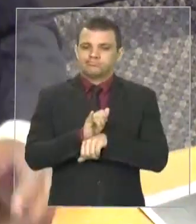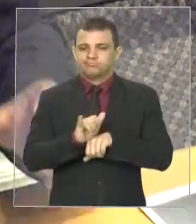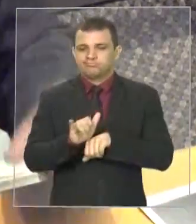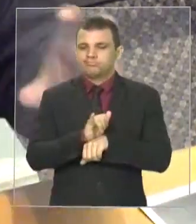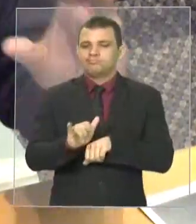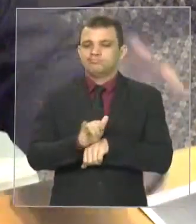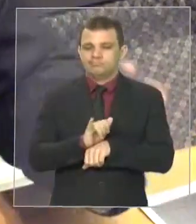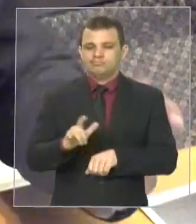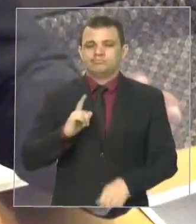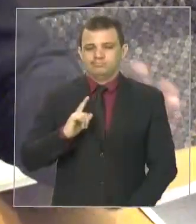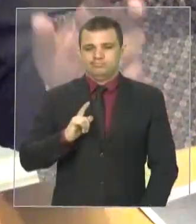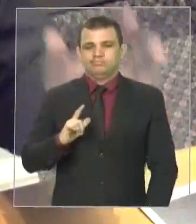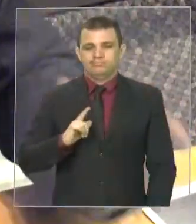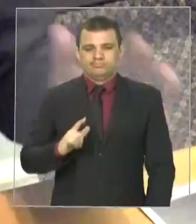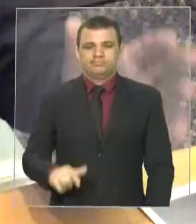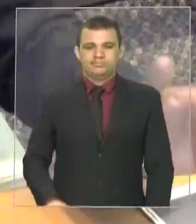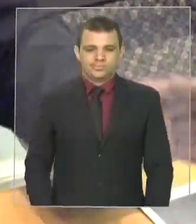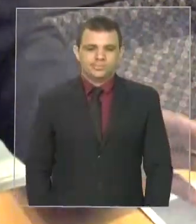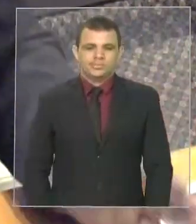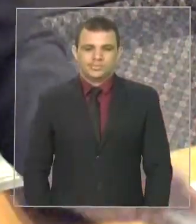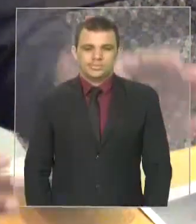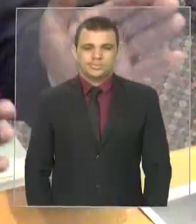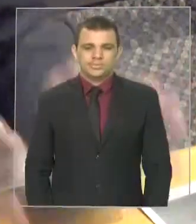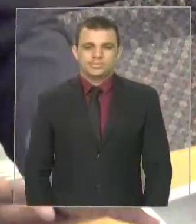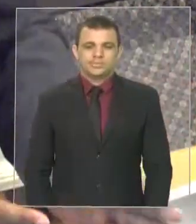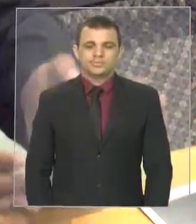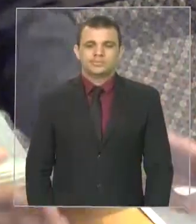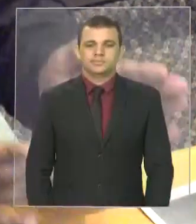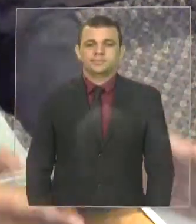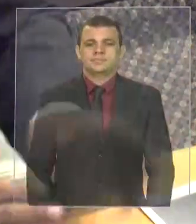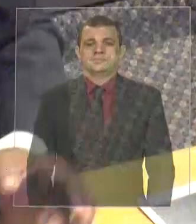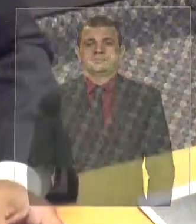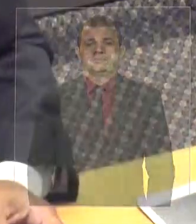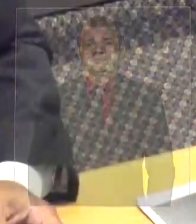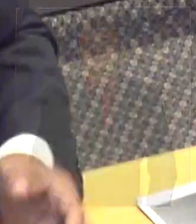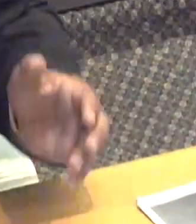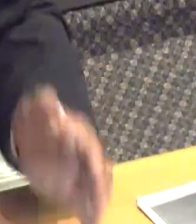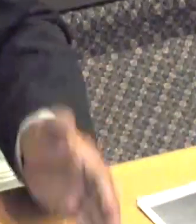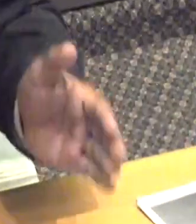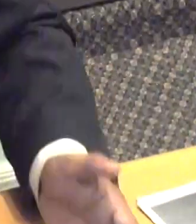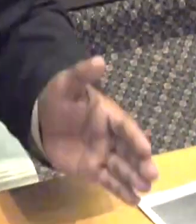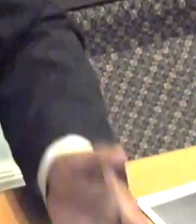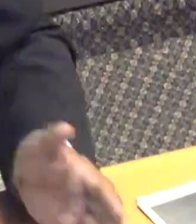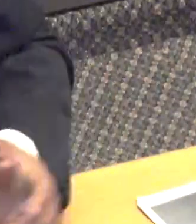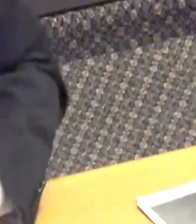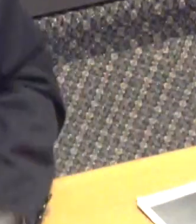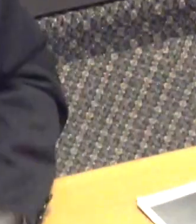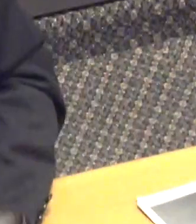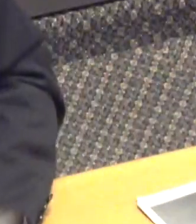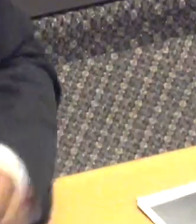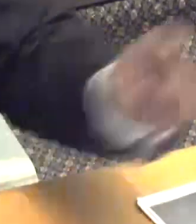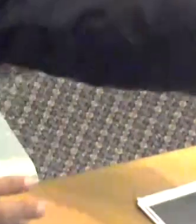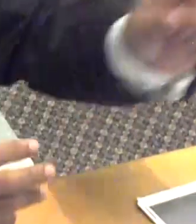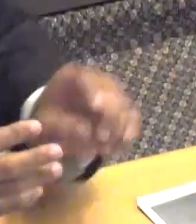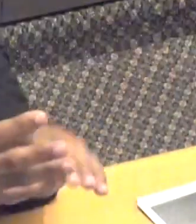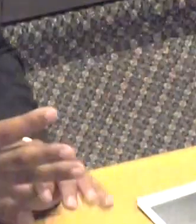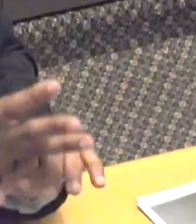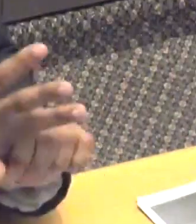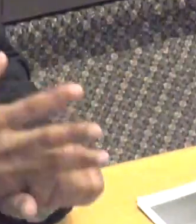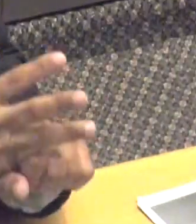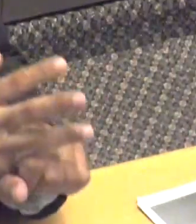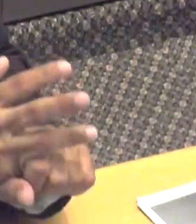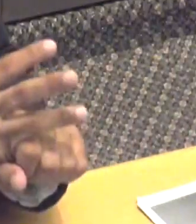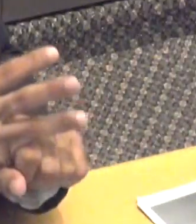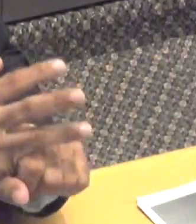estratégias. Nessas estratégias de defesa da sua imagem, uma delas foi aumentar a propaganda. e aumentou a propaganda enganosa. Aumentou